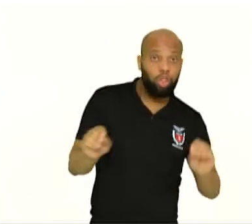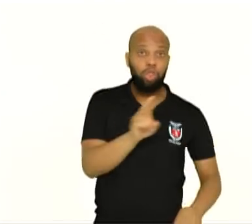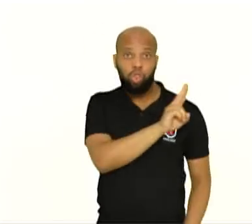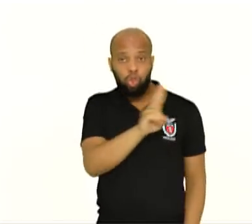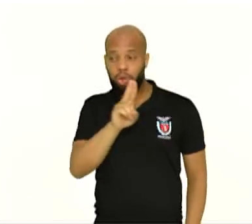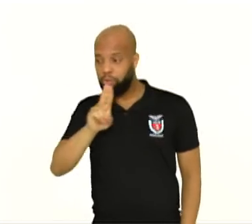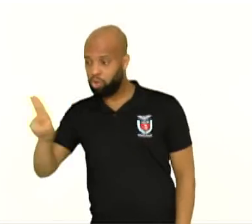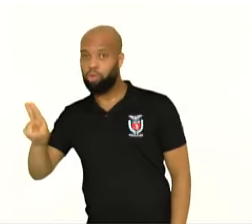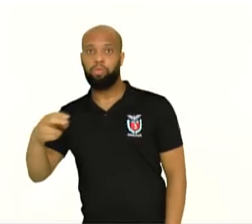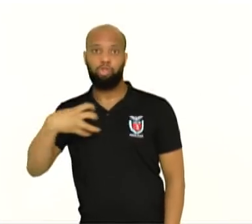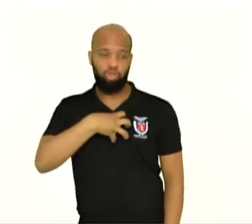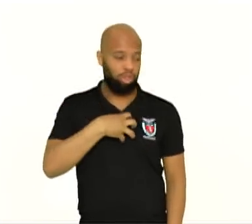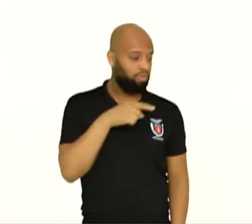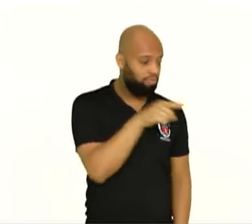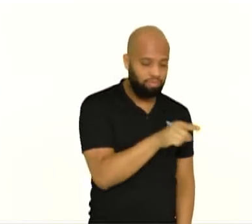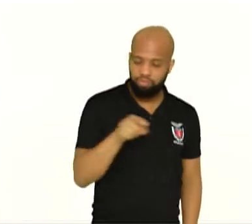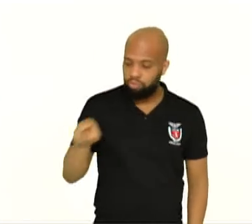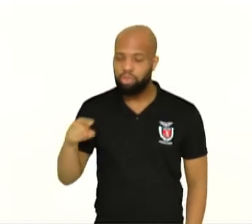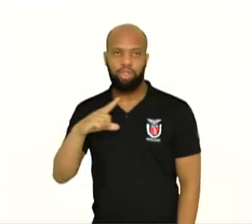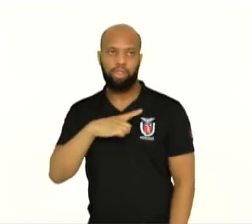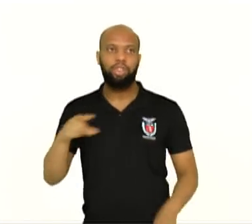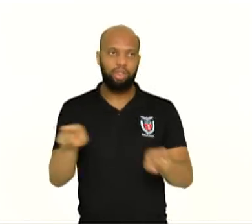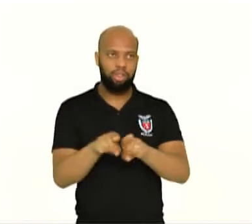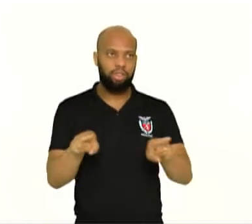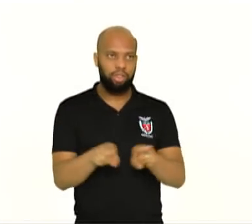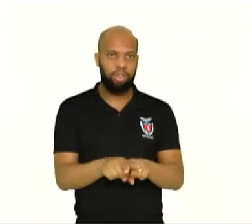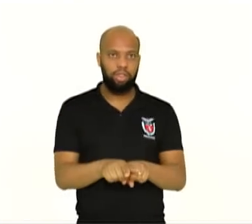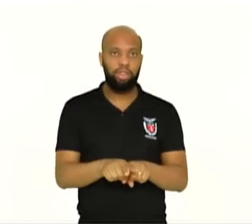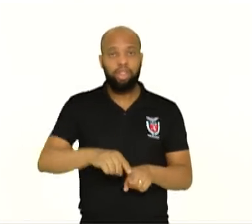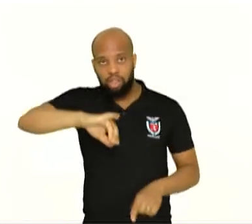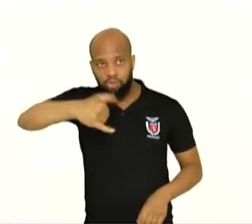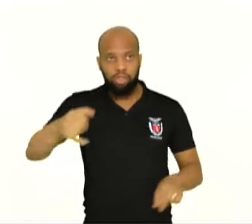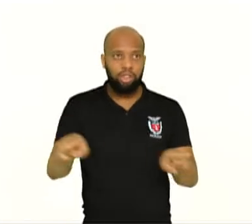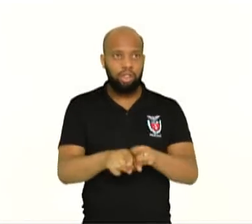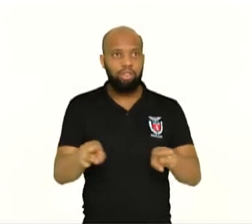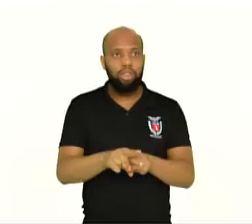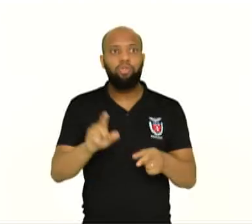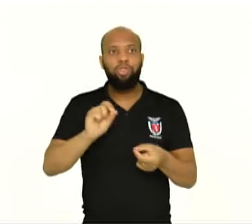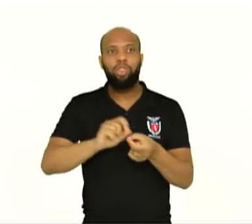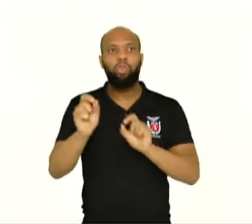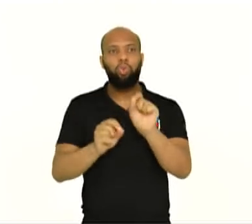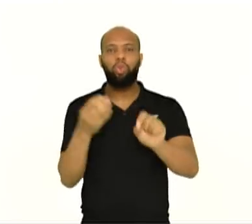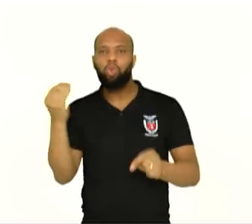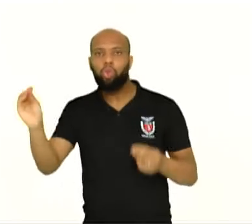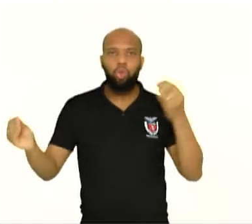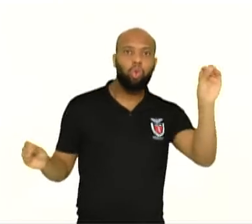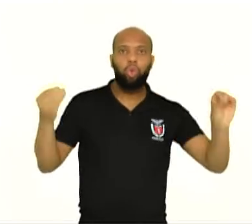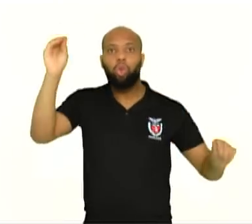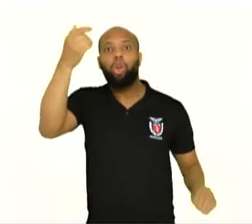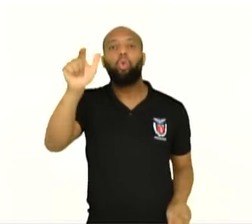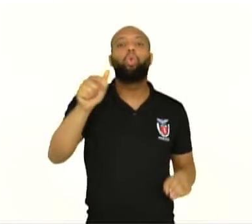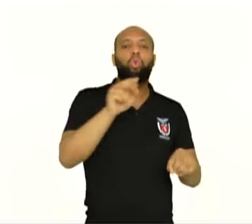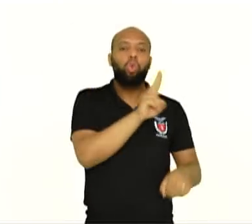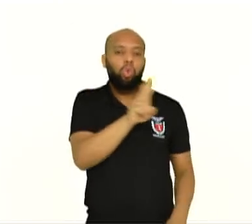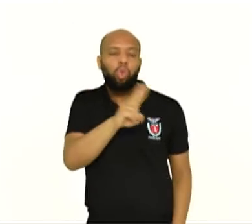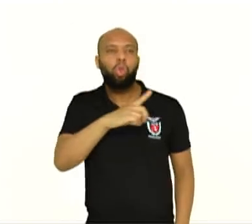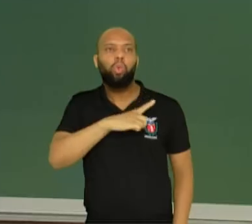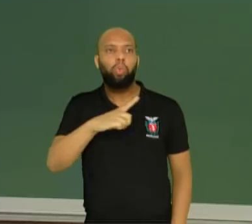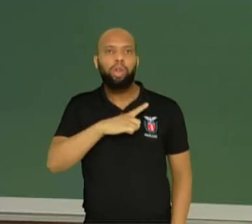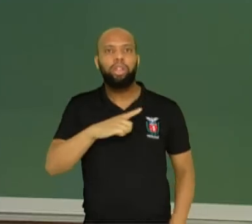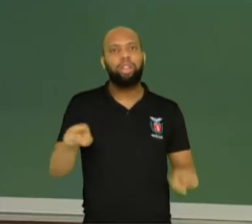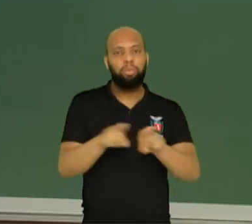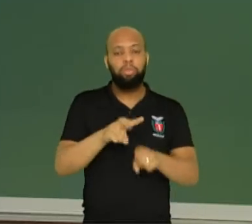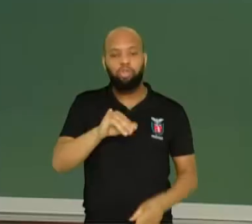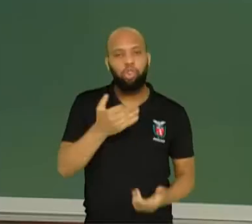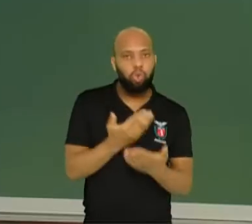duas formas, do pólipo e da medusa. Aproveita também para colocar esses nomes dessas partes que estão aqui em volta, que a